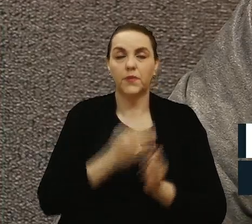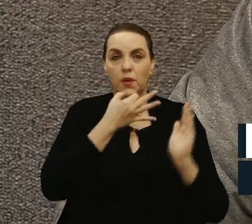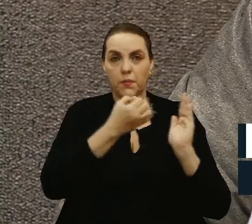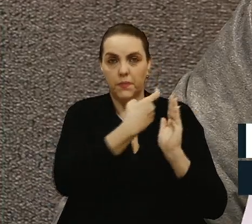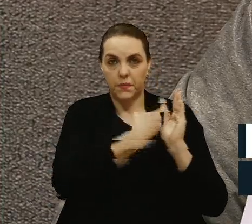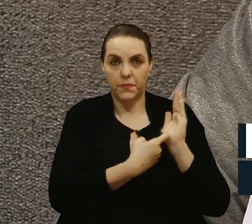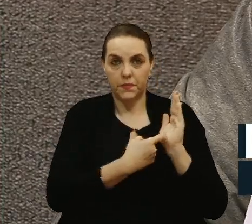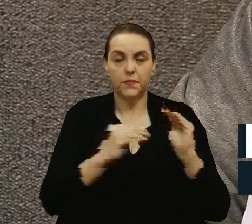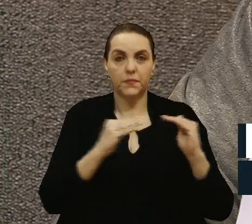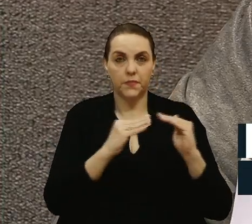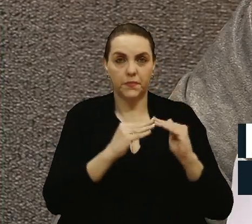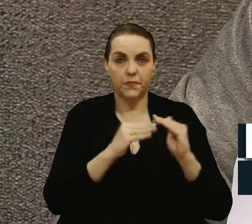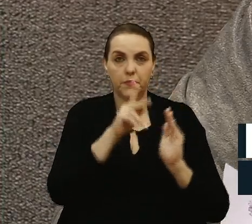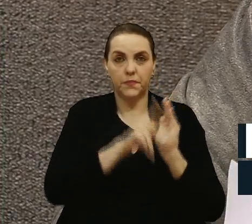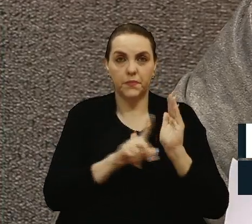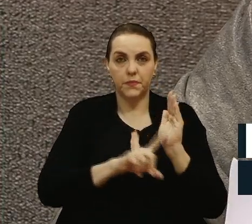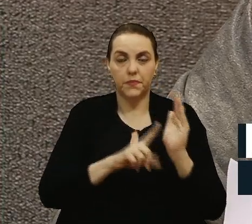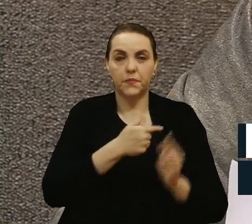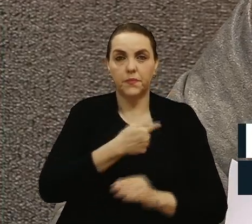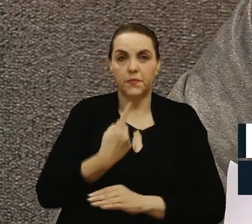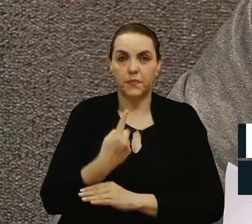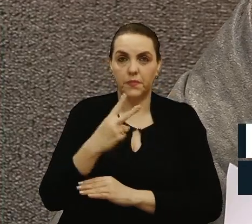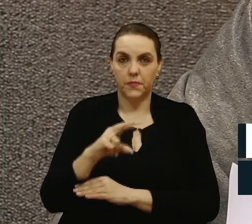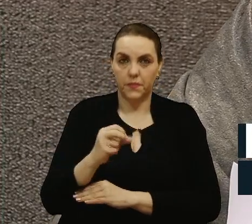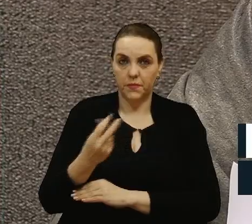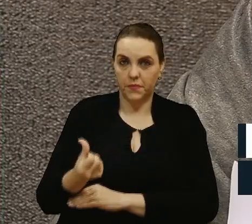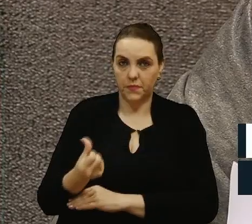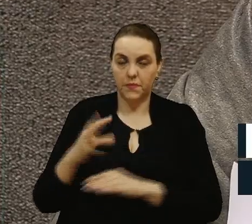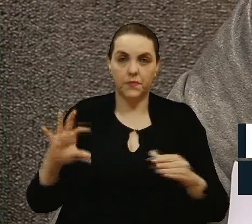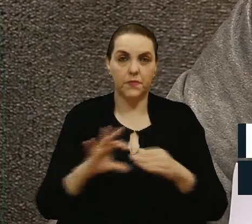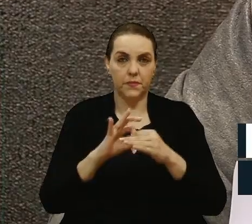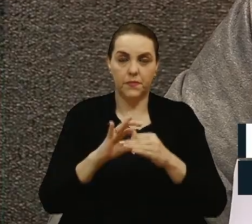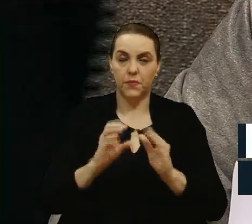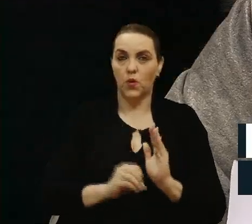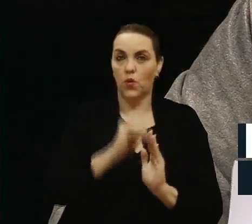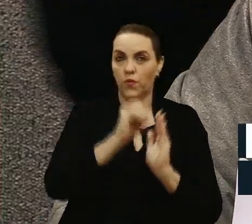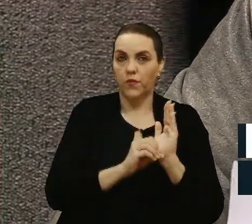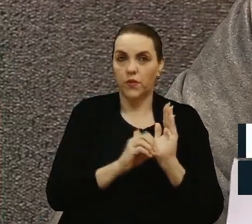ao projeto de lei 71/2026, vinculado ao ofício número